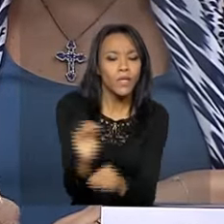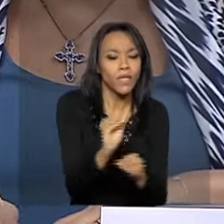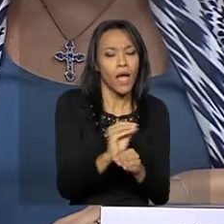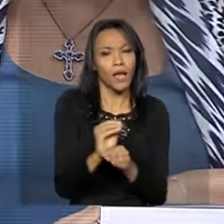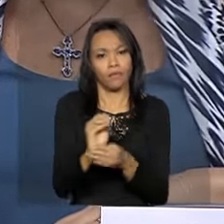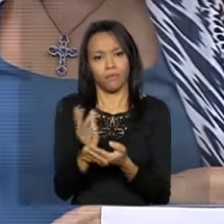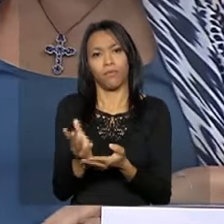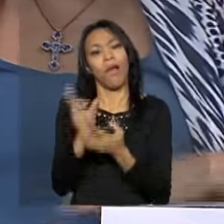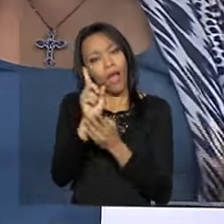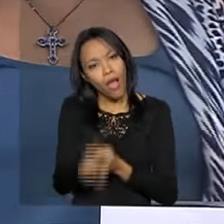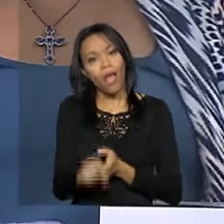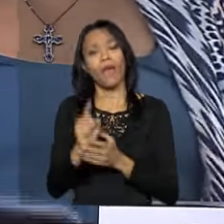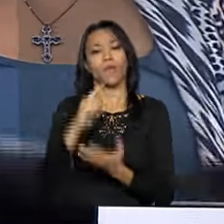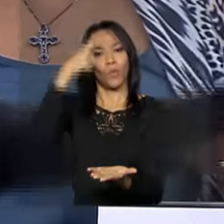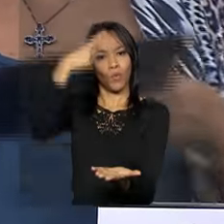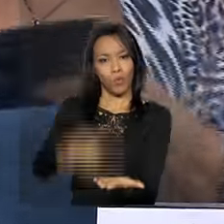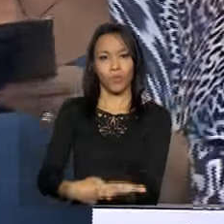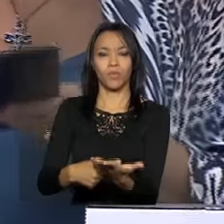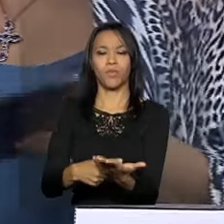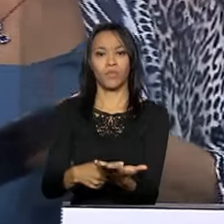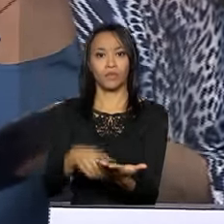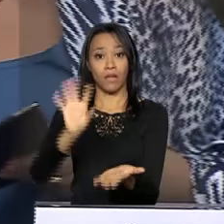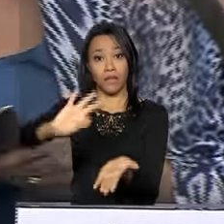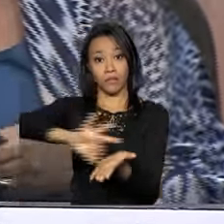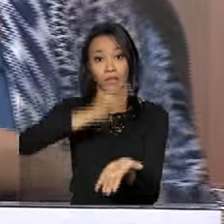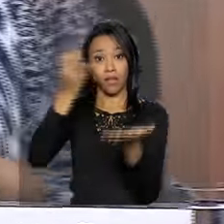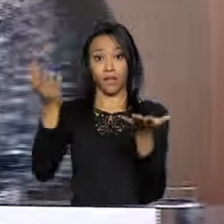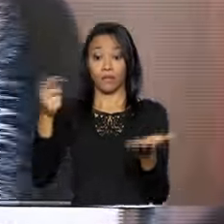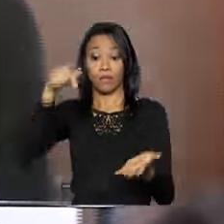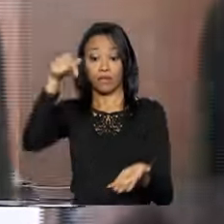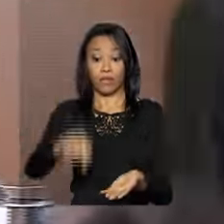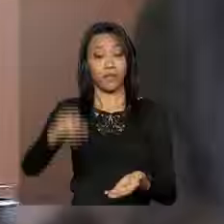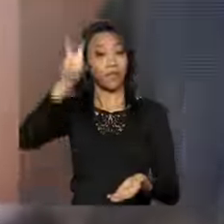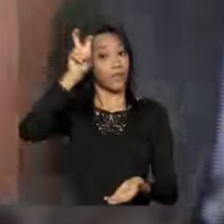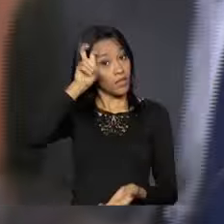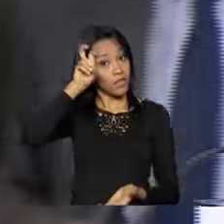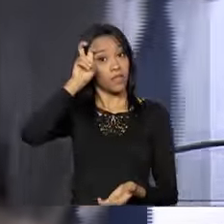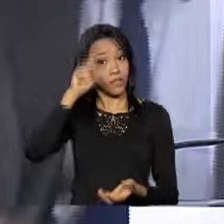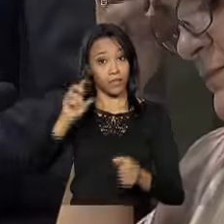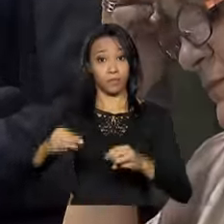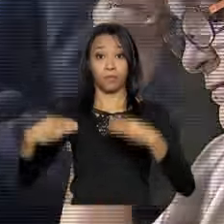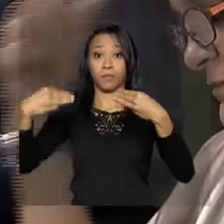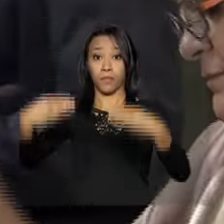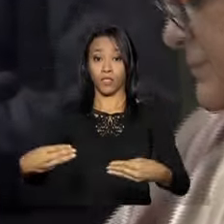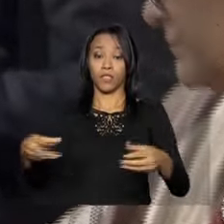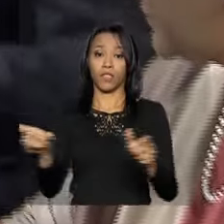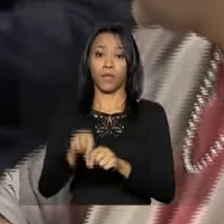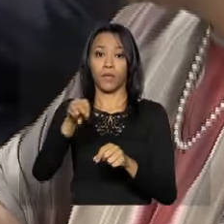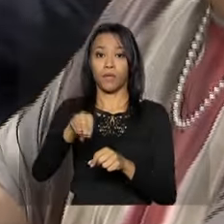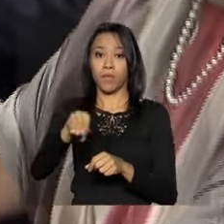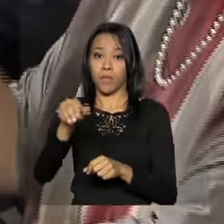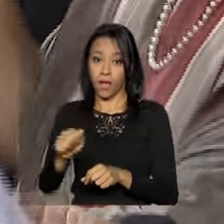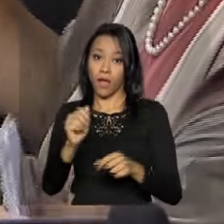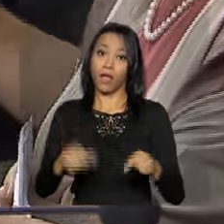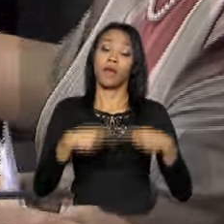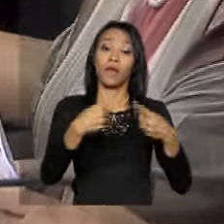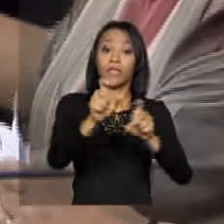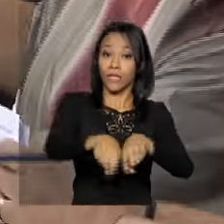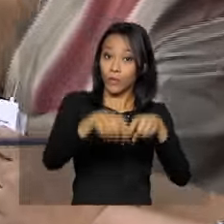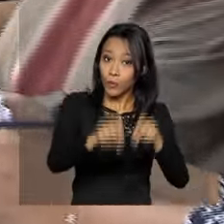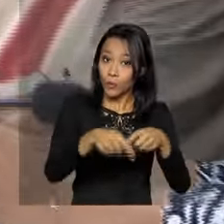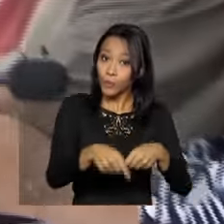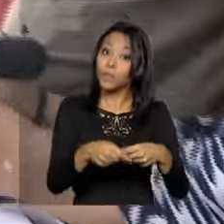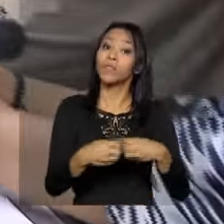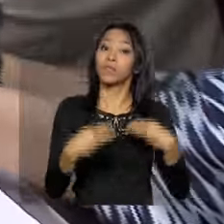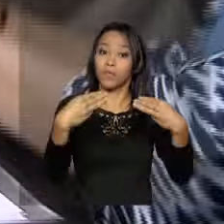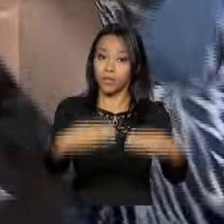de um acordo de cooperação técnica assinado nesta quinta-feira entre os Ministérios do Meio Ambiente, da Agricultura,